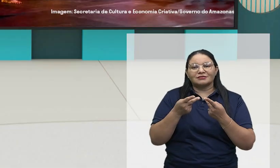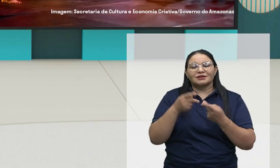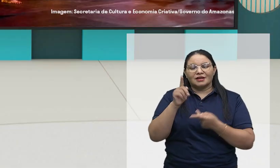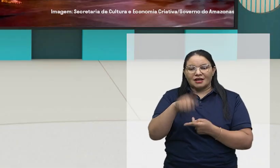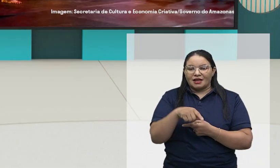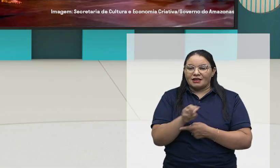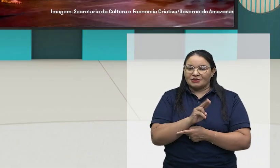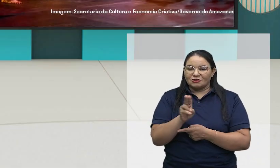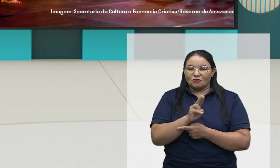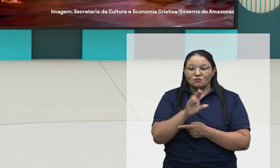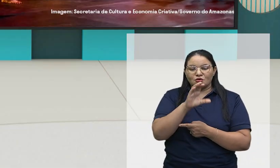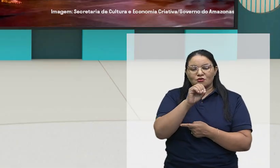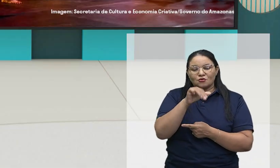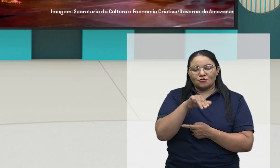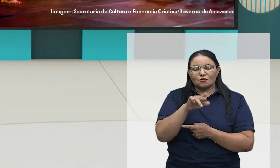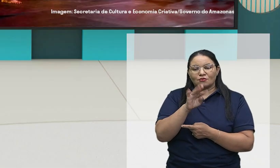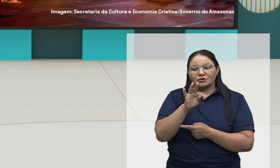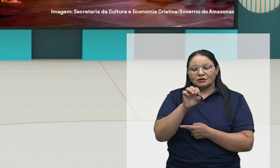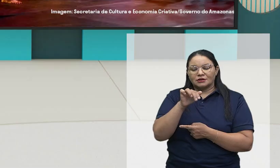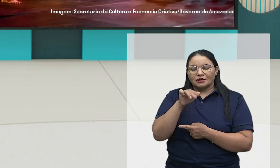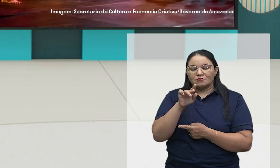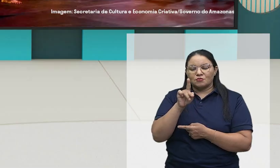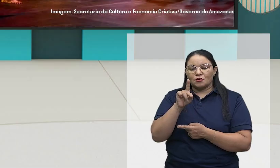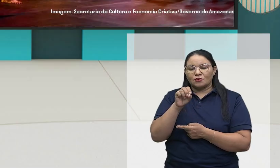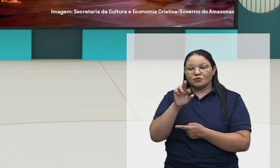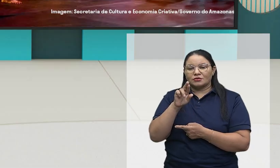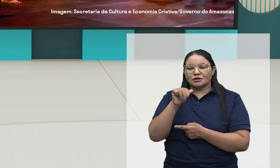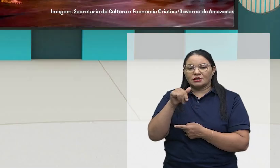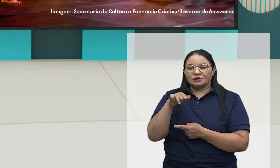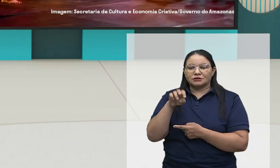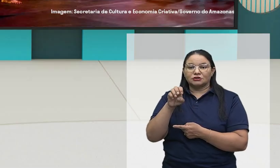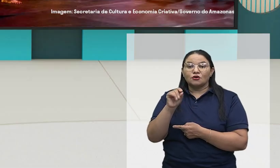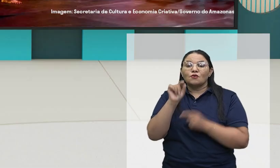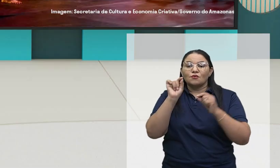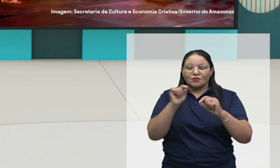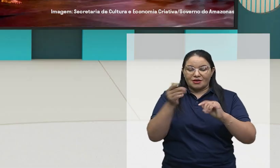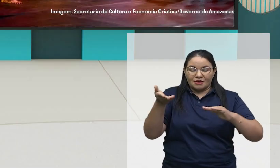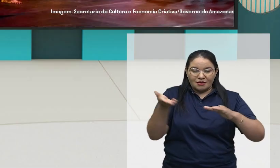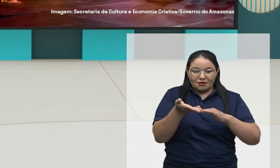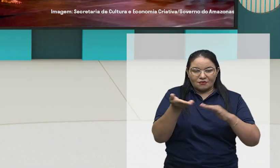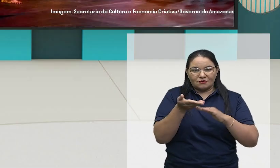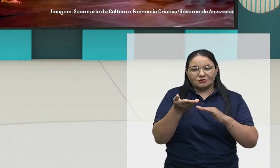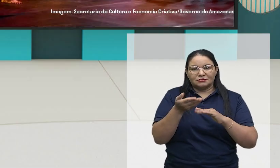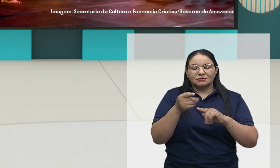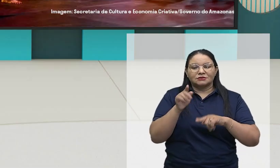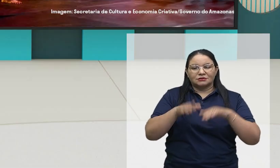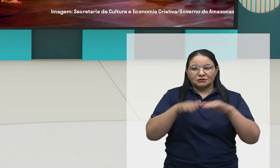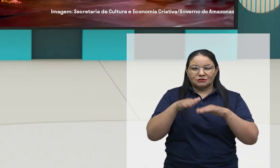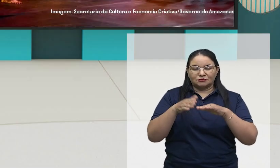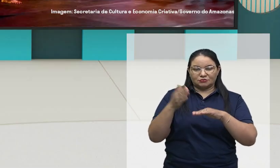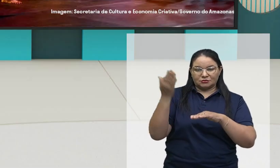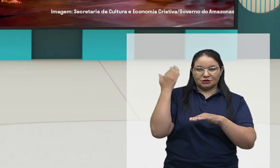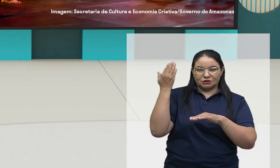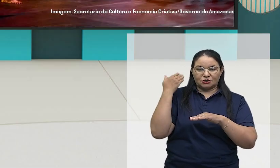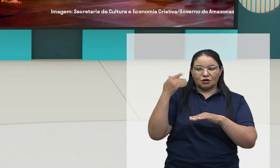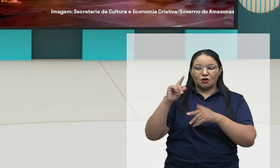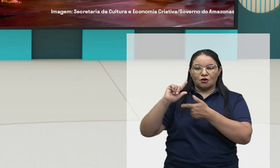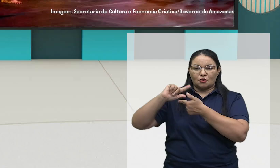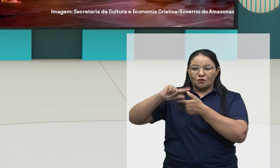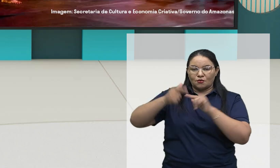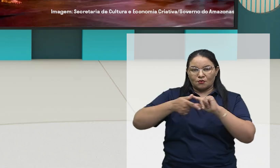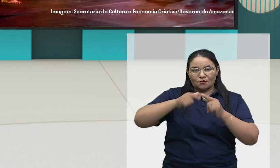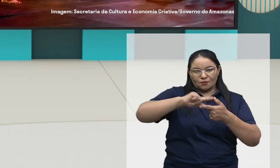contemporâneo, é da nossa atualidade. Aquilo que já passou, chamamos de modernismo.